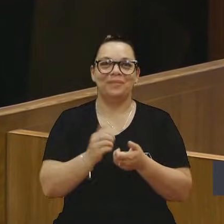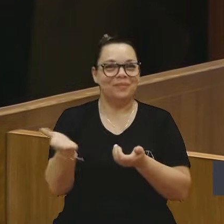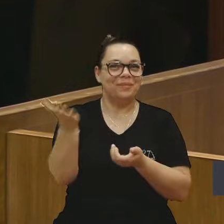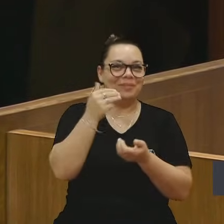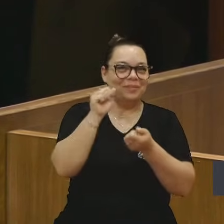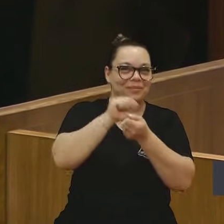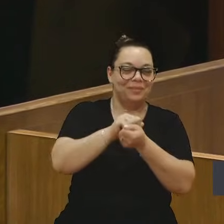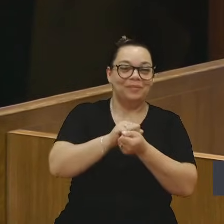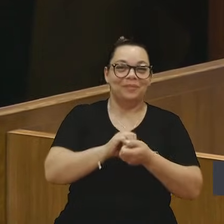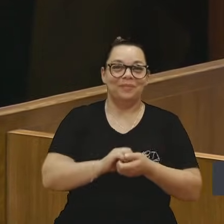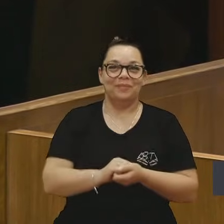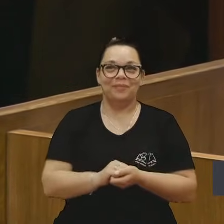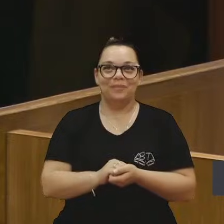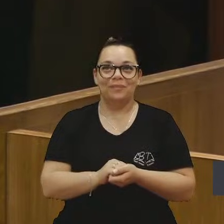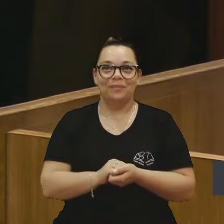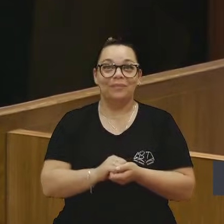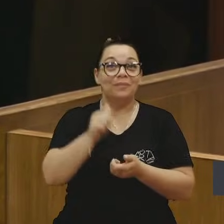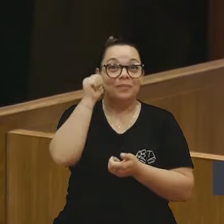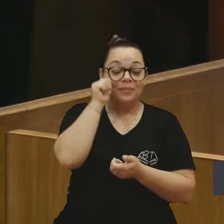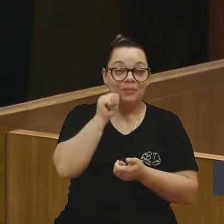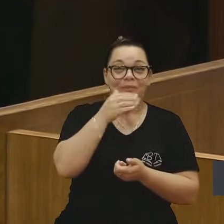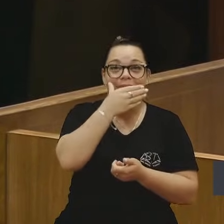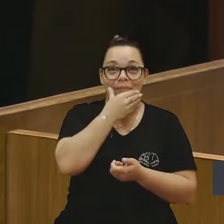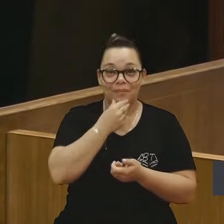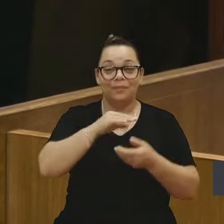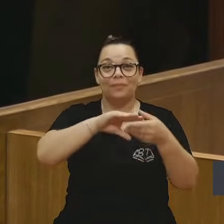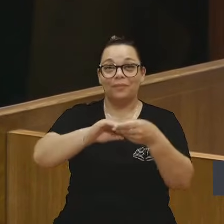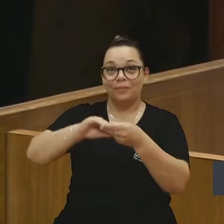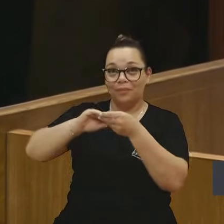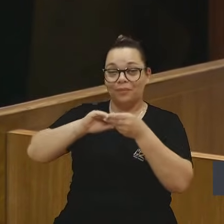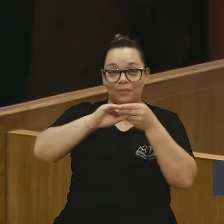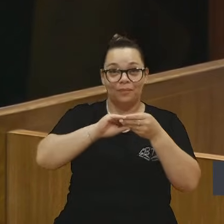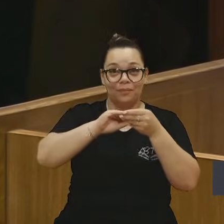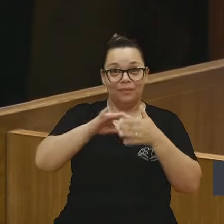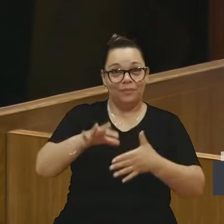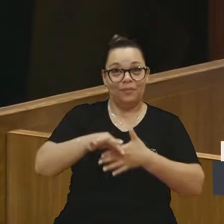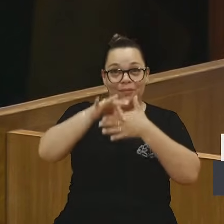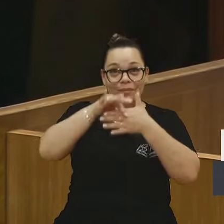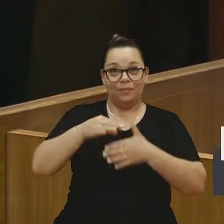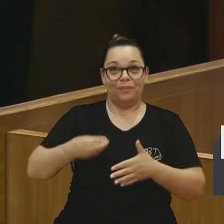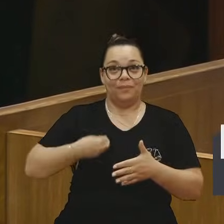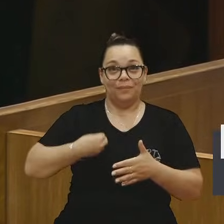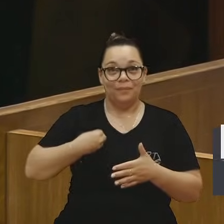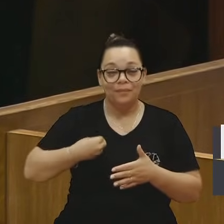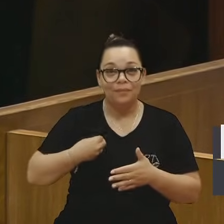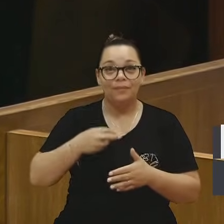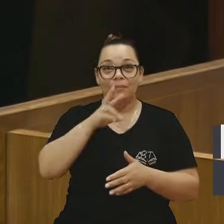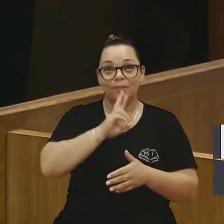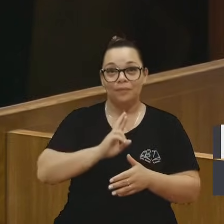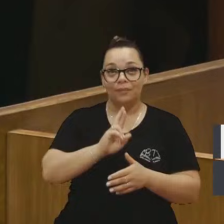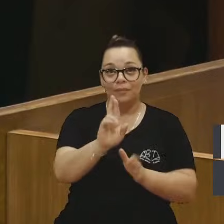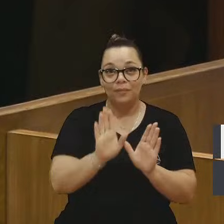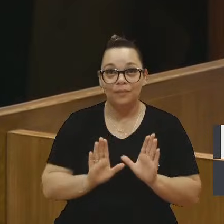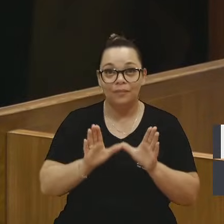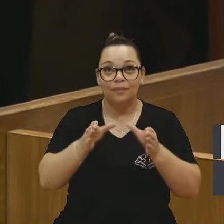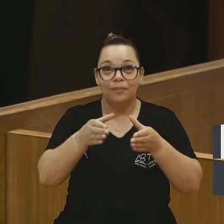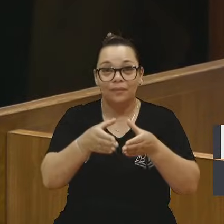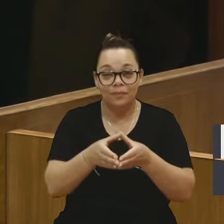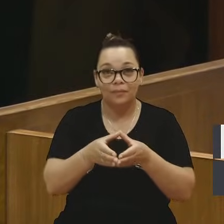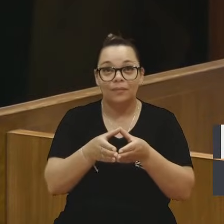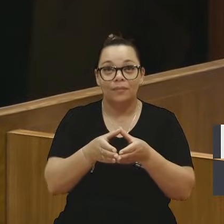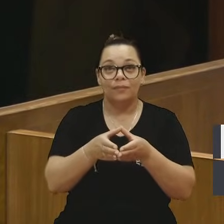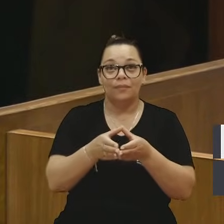cá. Senhoras e senhores, cumprimento as autoridades presentes, os representantes do Conselho Municipal de